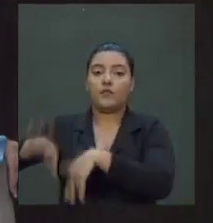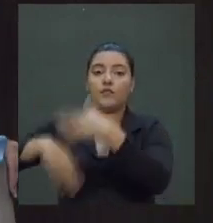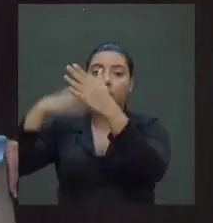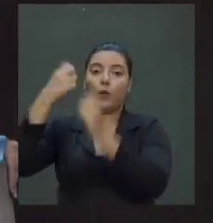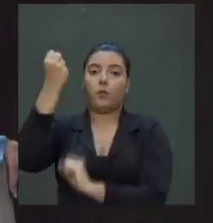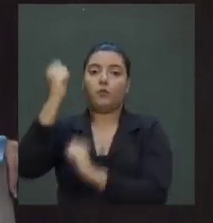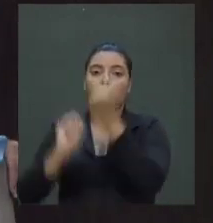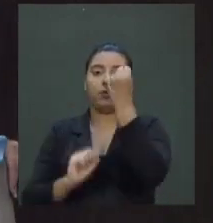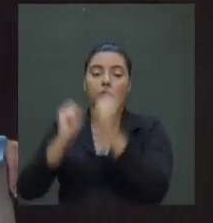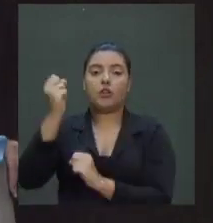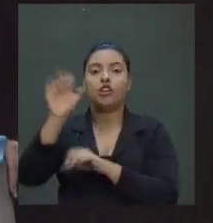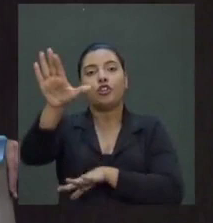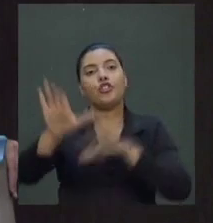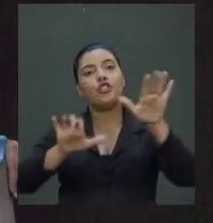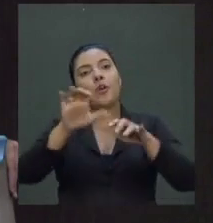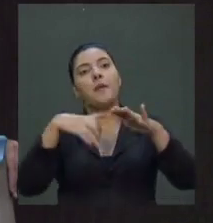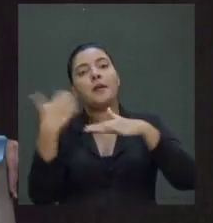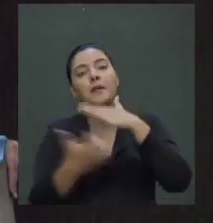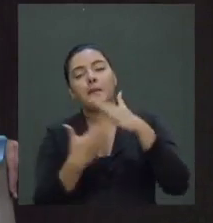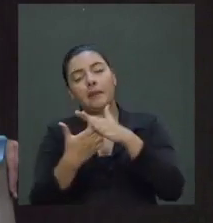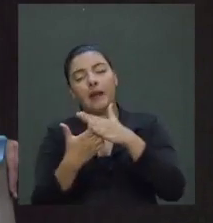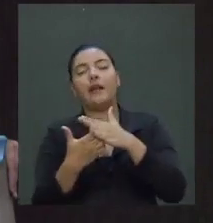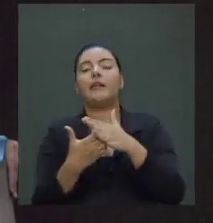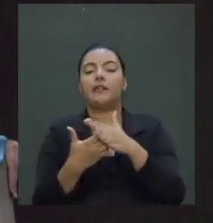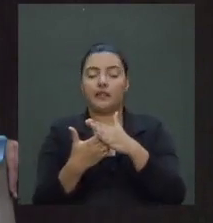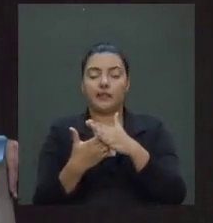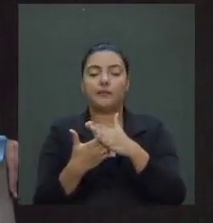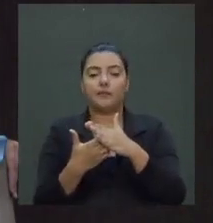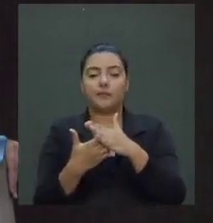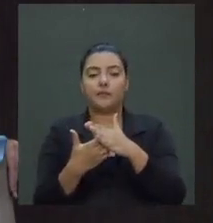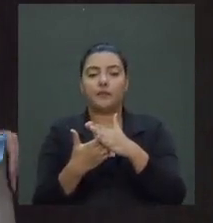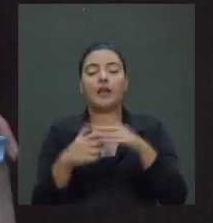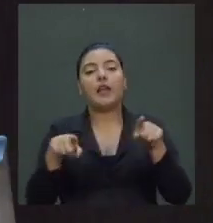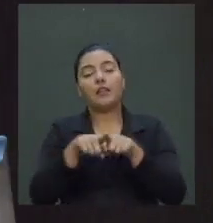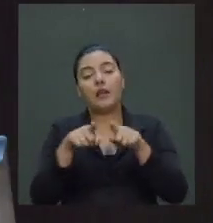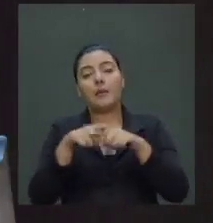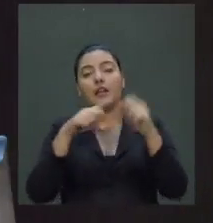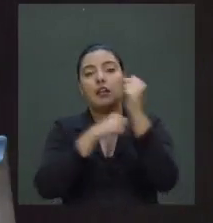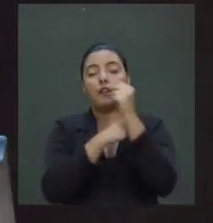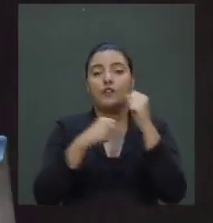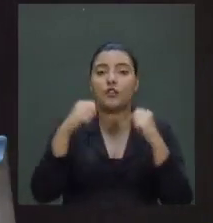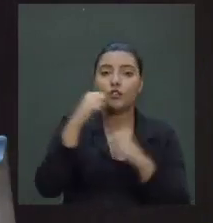Industrial, atraiu empresas. Ainda na década de 90, atraiu infraestrutura